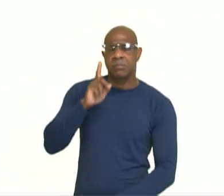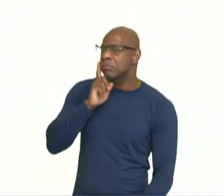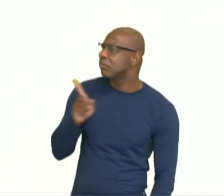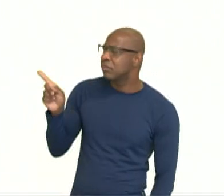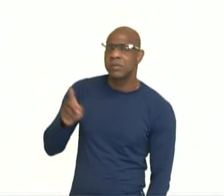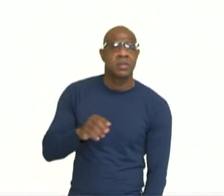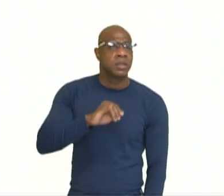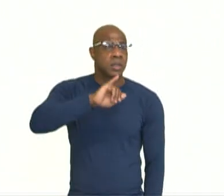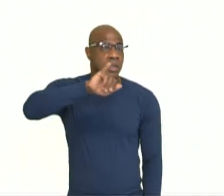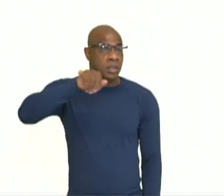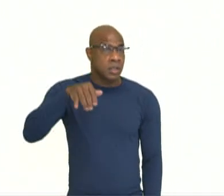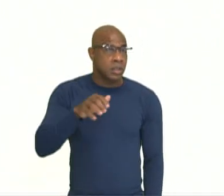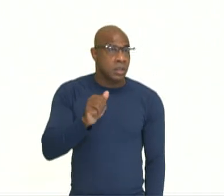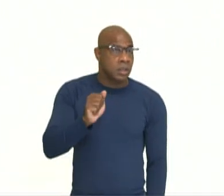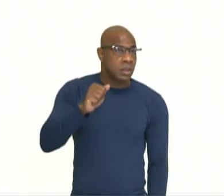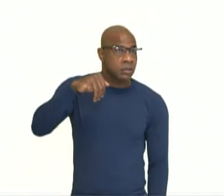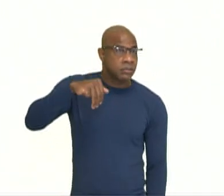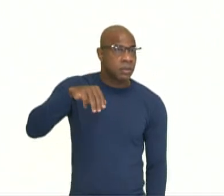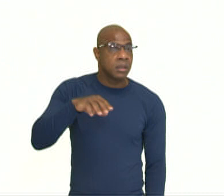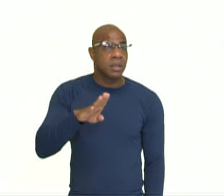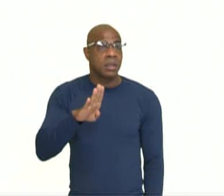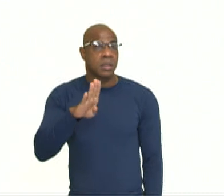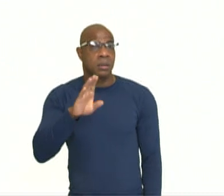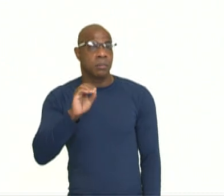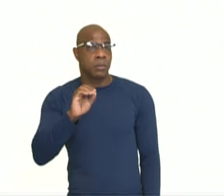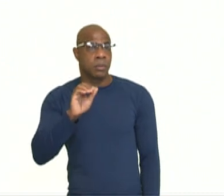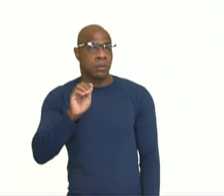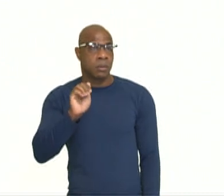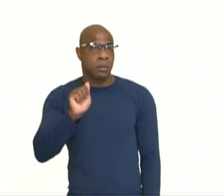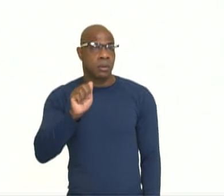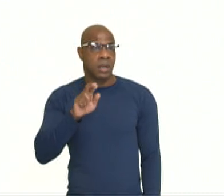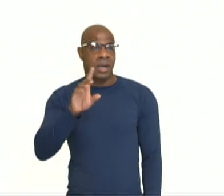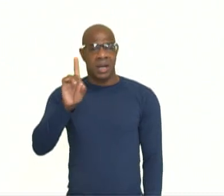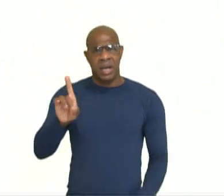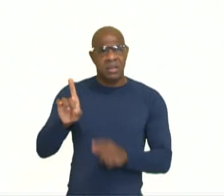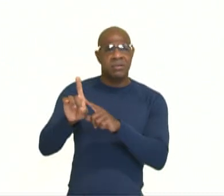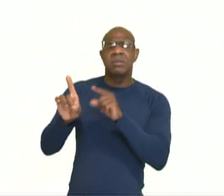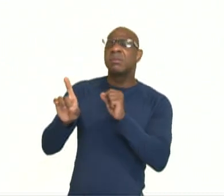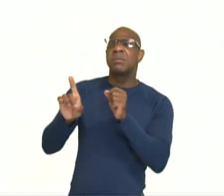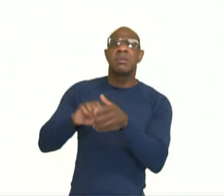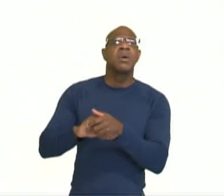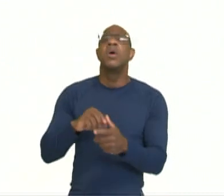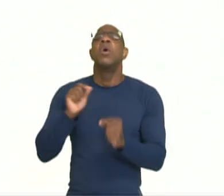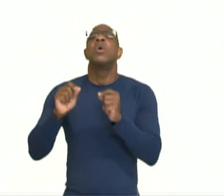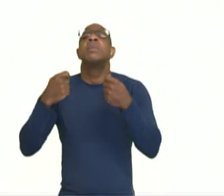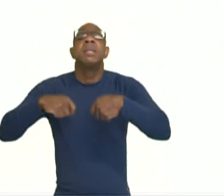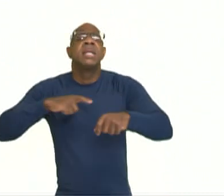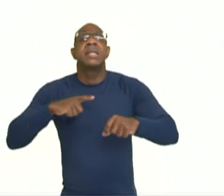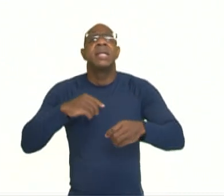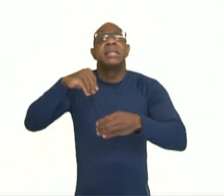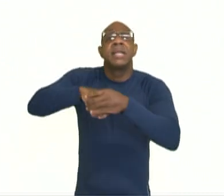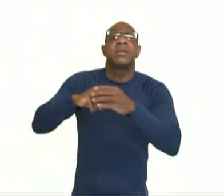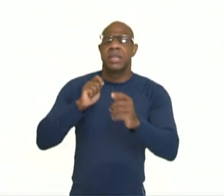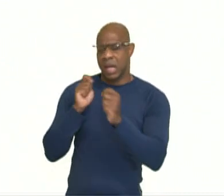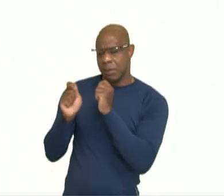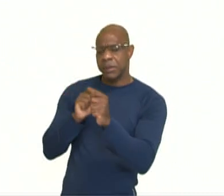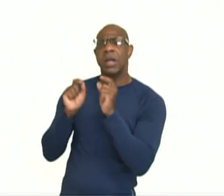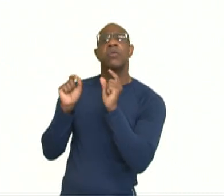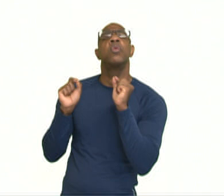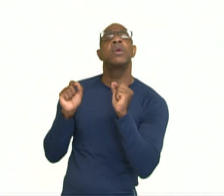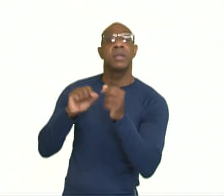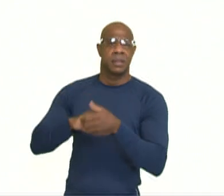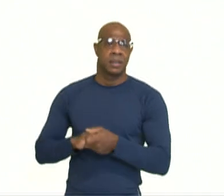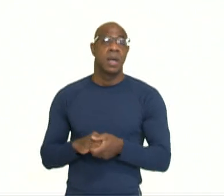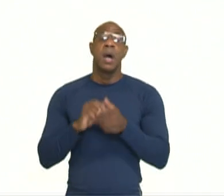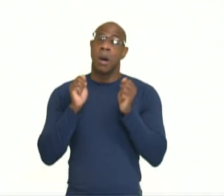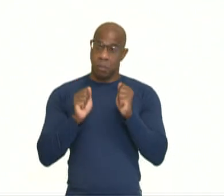no Jamboard os elementos que vocês lembram. Vamos dar uma olhadinha aqui, ó. O que deve ter uma reportagem? Então você pode usar aí o